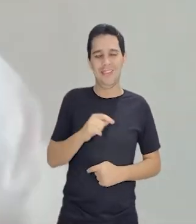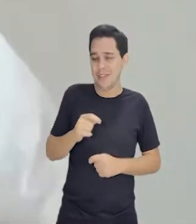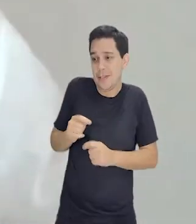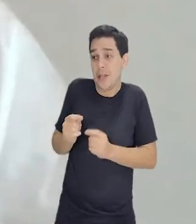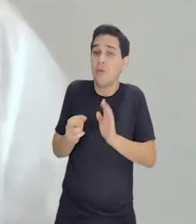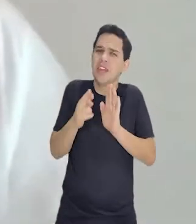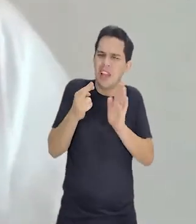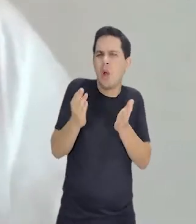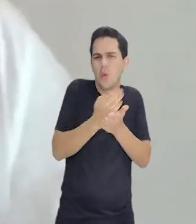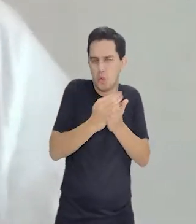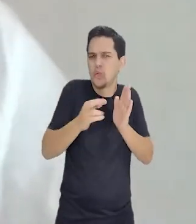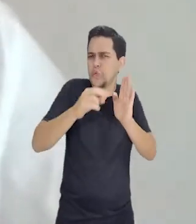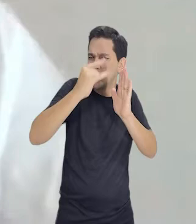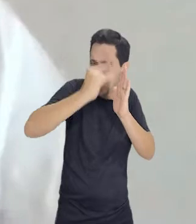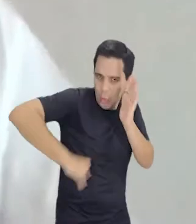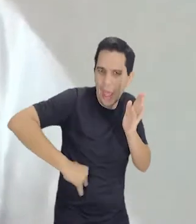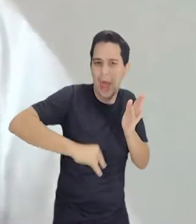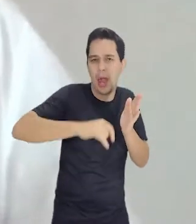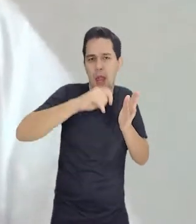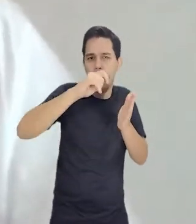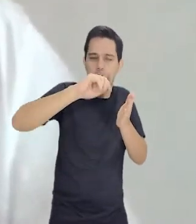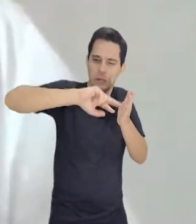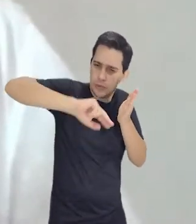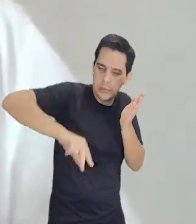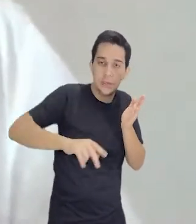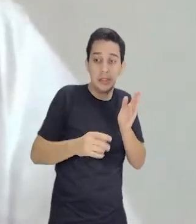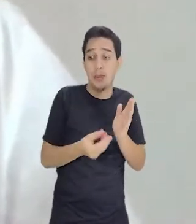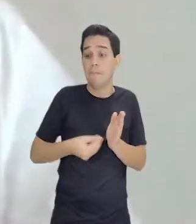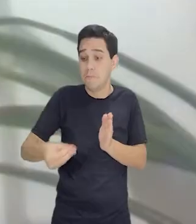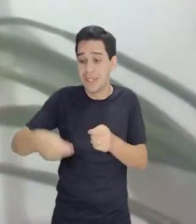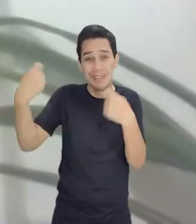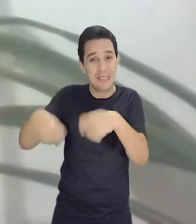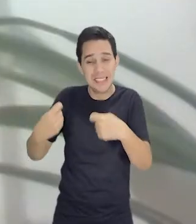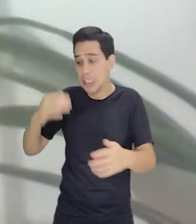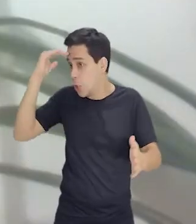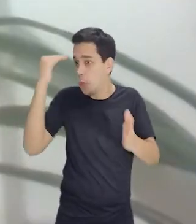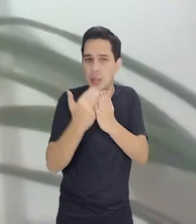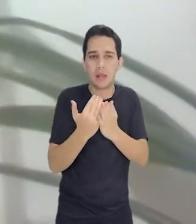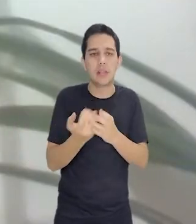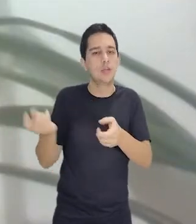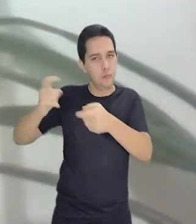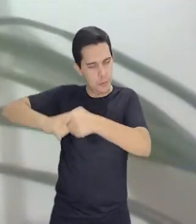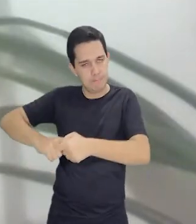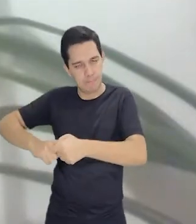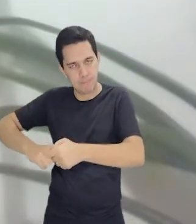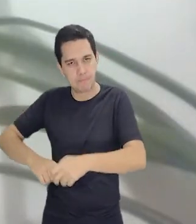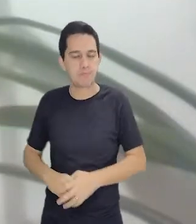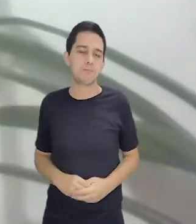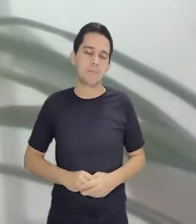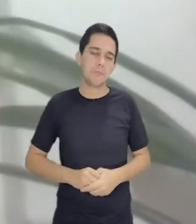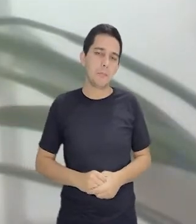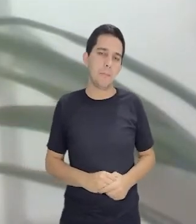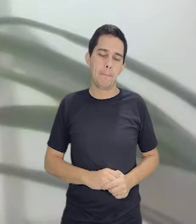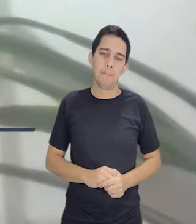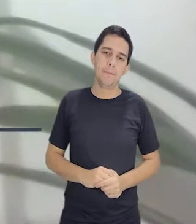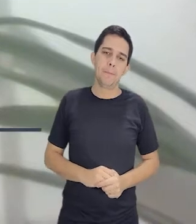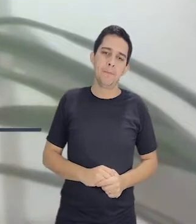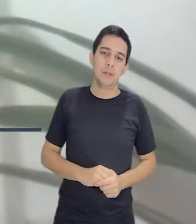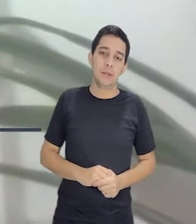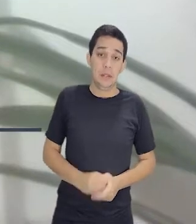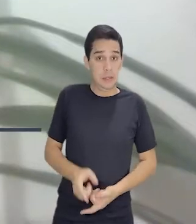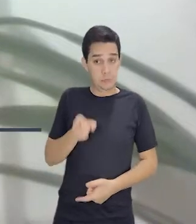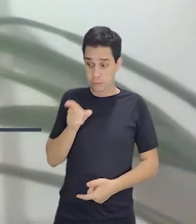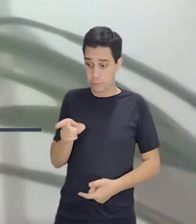viáveis, que são utilizadas para que efetivamente haja o retorno. Em Miguel Pereira foi proferida a decisão pela